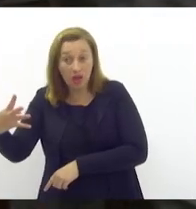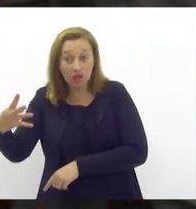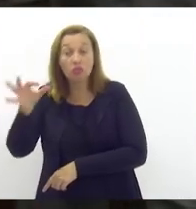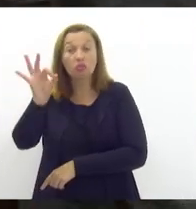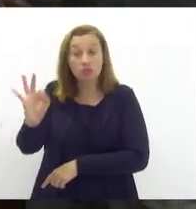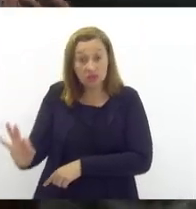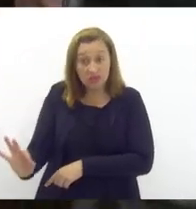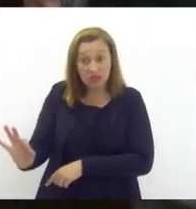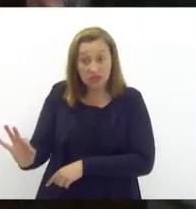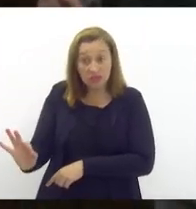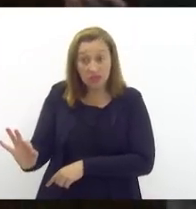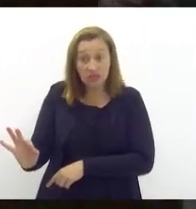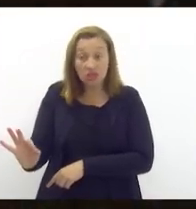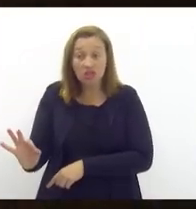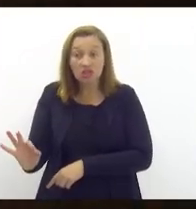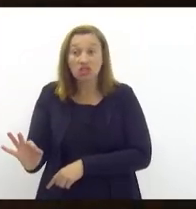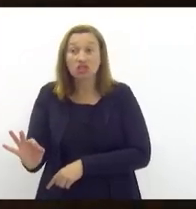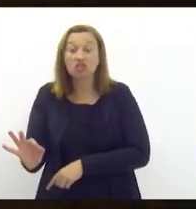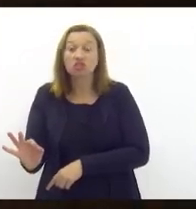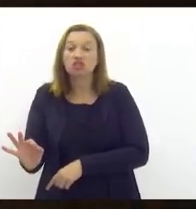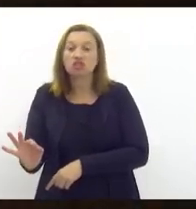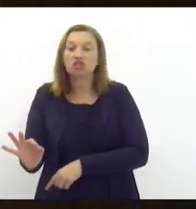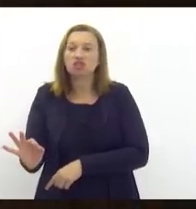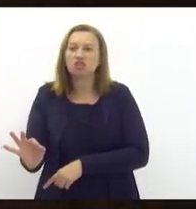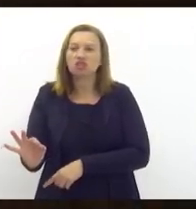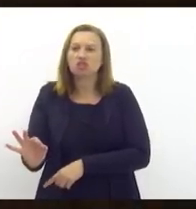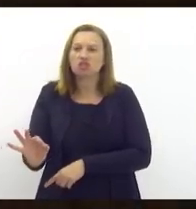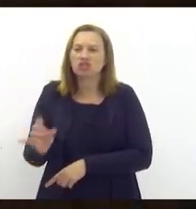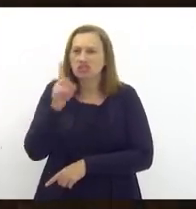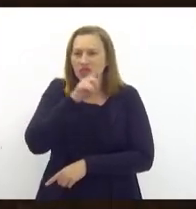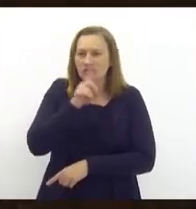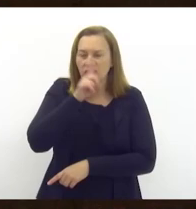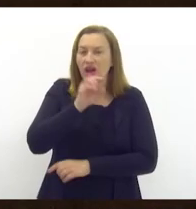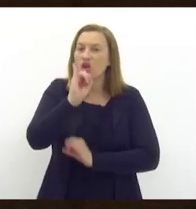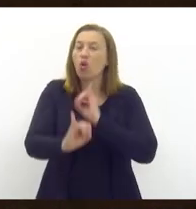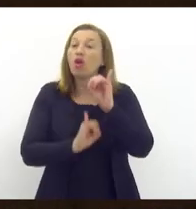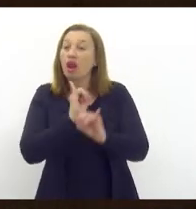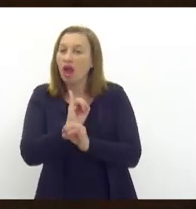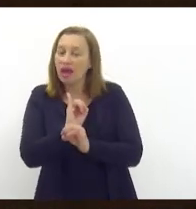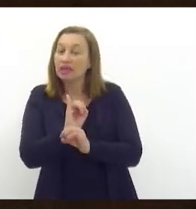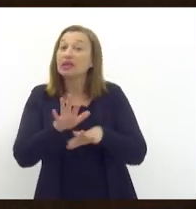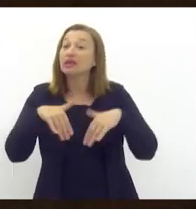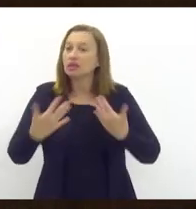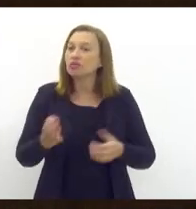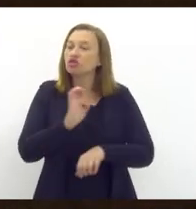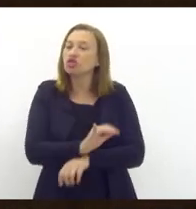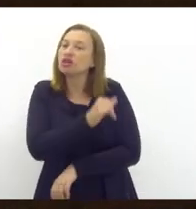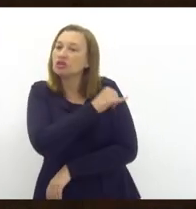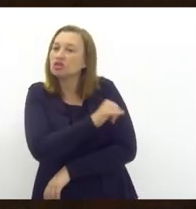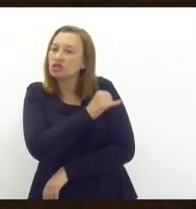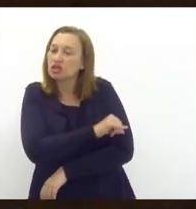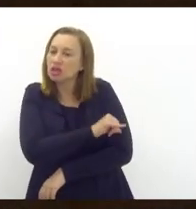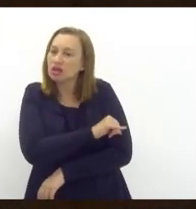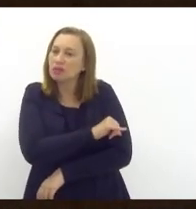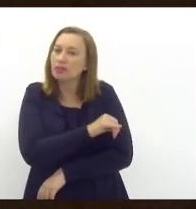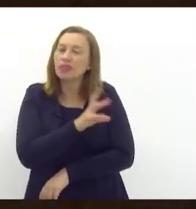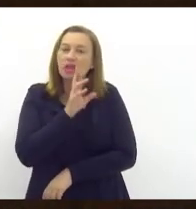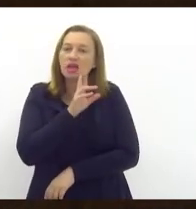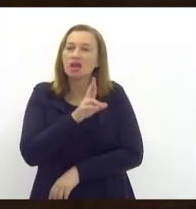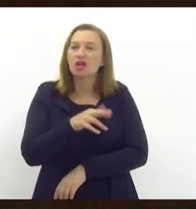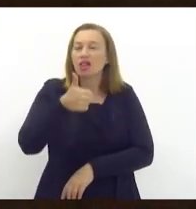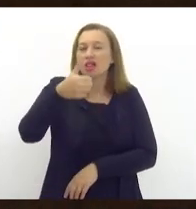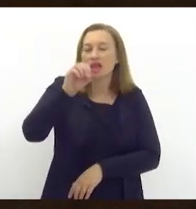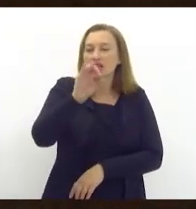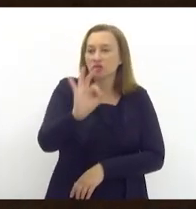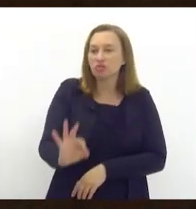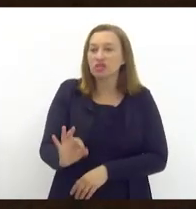404% de fraudes em vendas online. Isso quer dizer que o Estado do Rio de Janeiro responde por